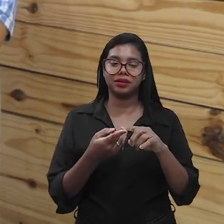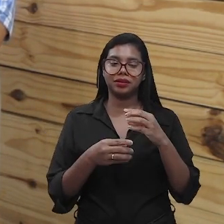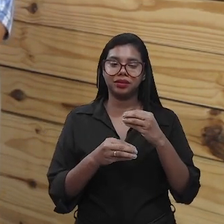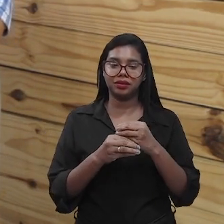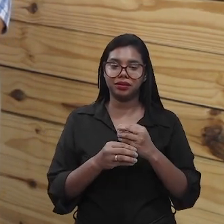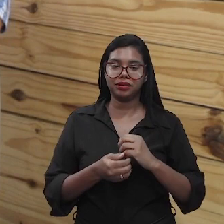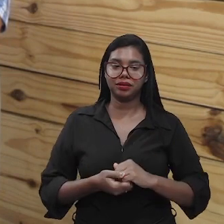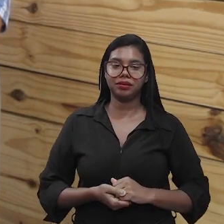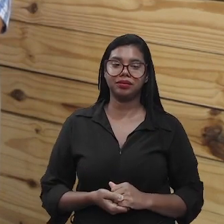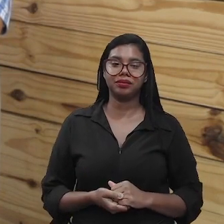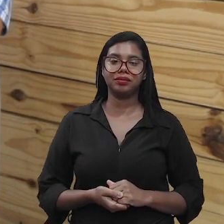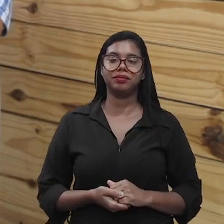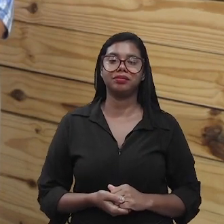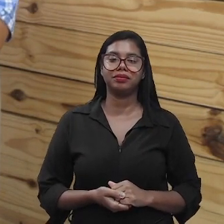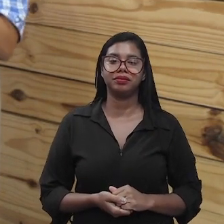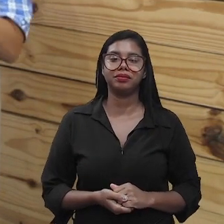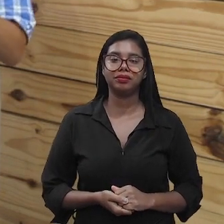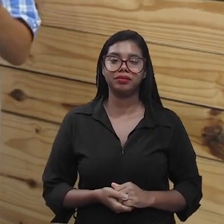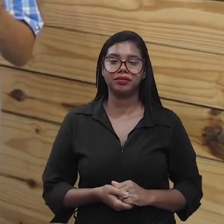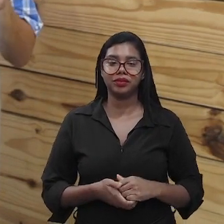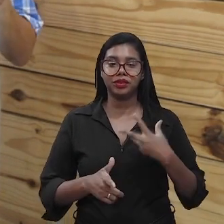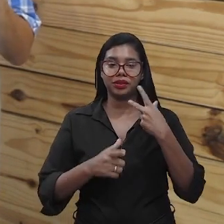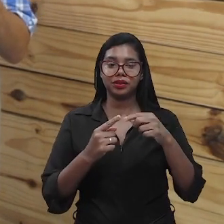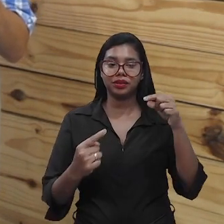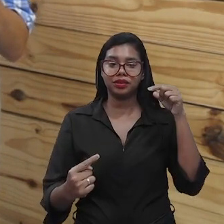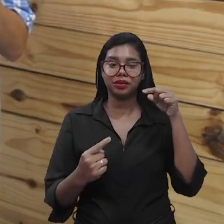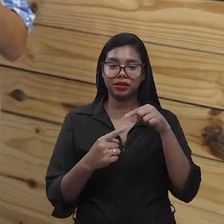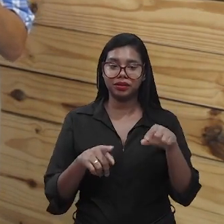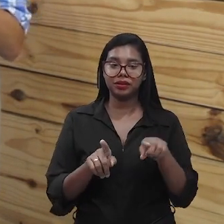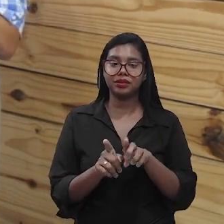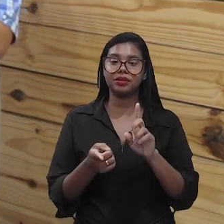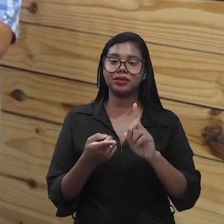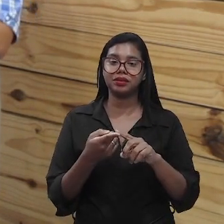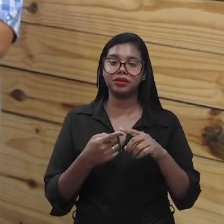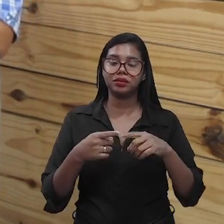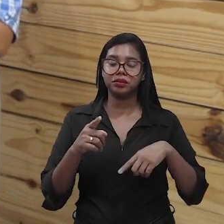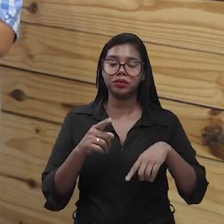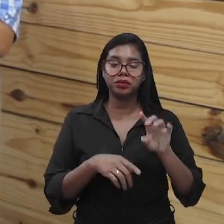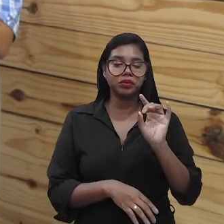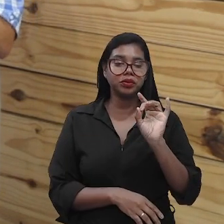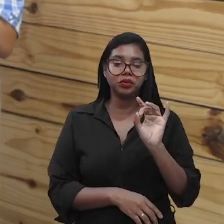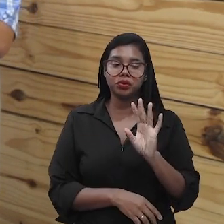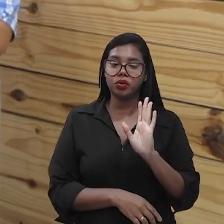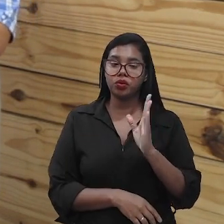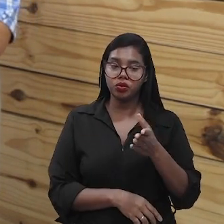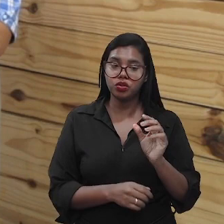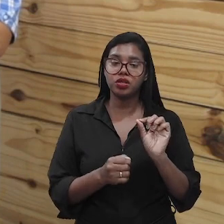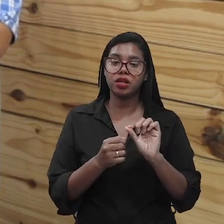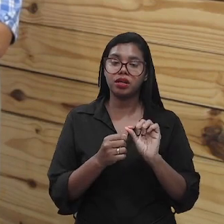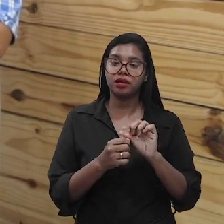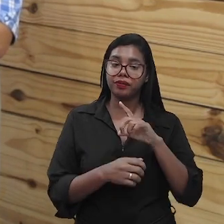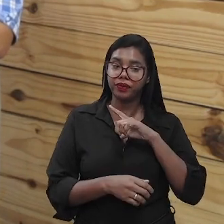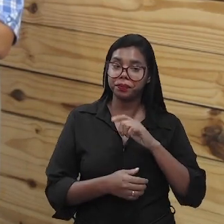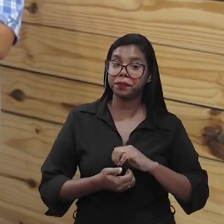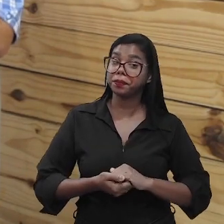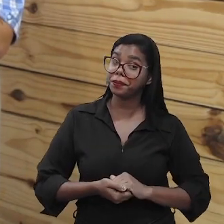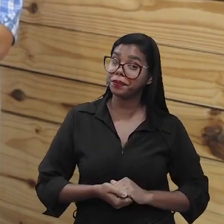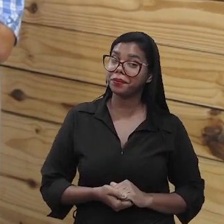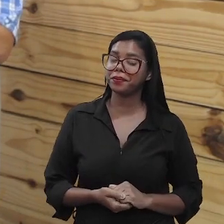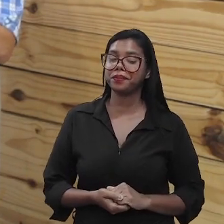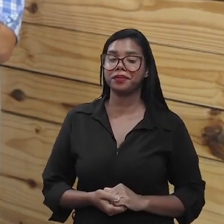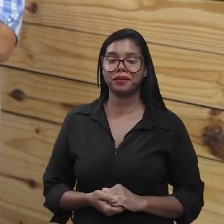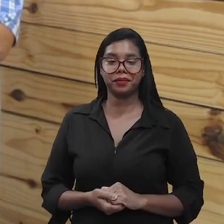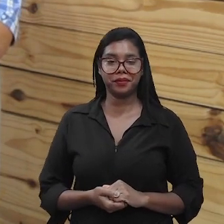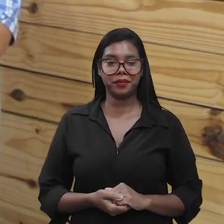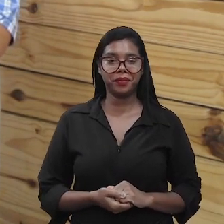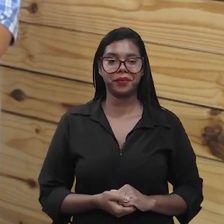para alcançar os meus objetivos, mas não reproduzir simplesmente aquilo que já foi feito. Então, por exemplo, no, no, nos meus dois últimos romances, na verdade, nos